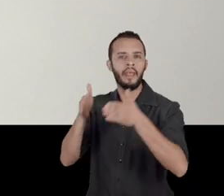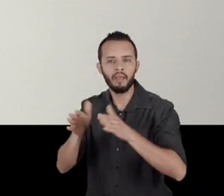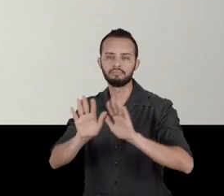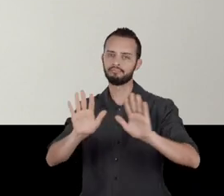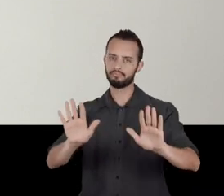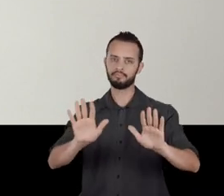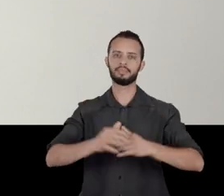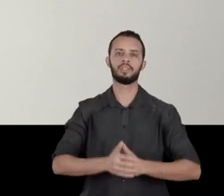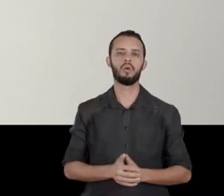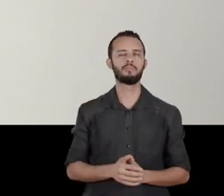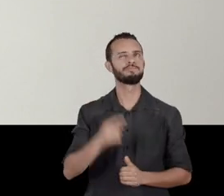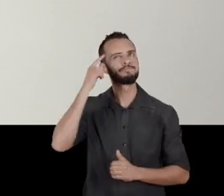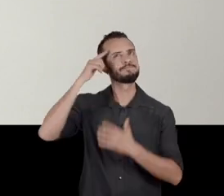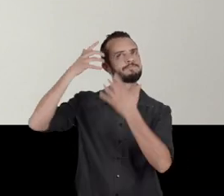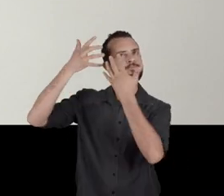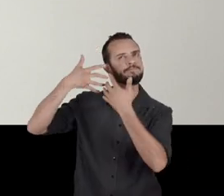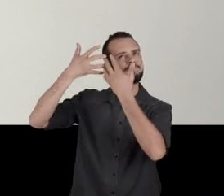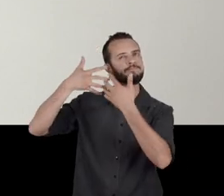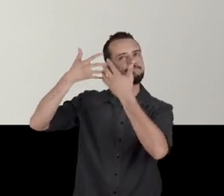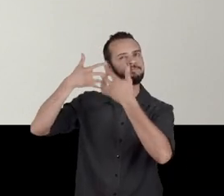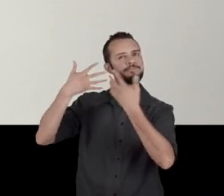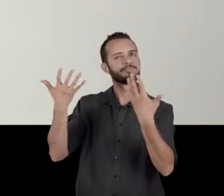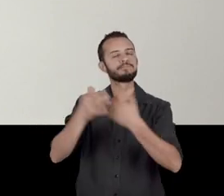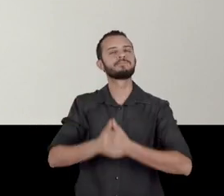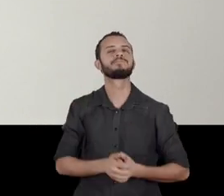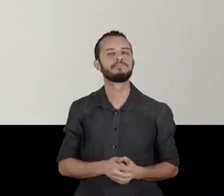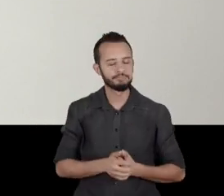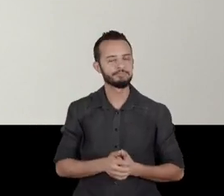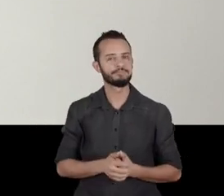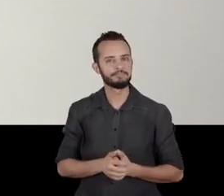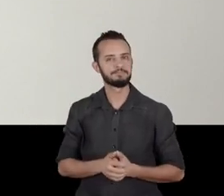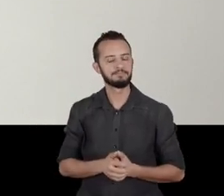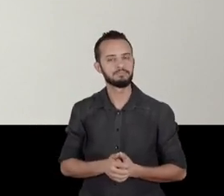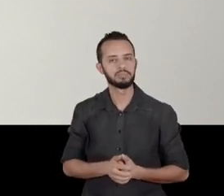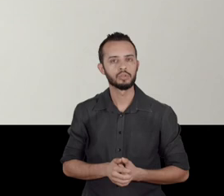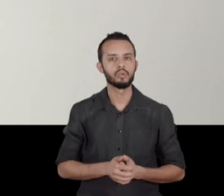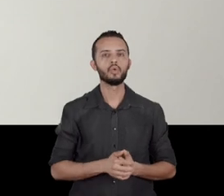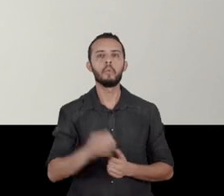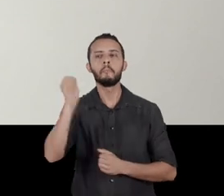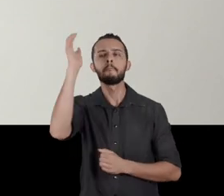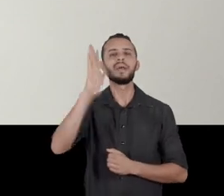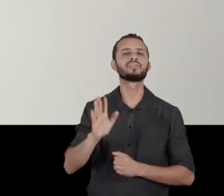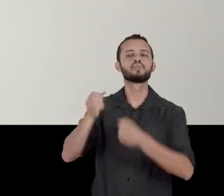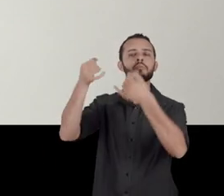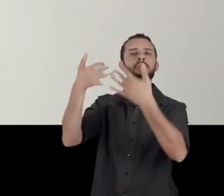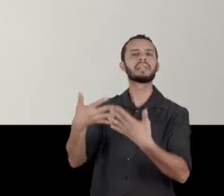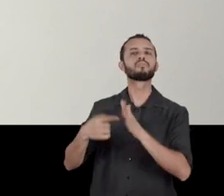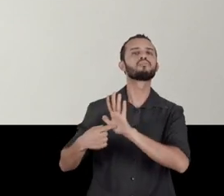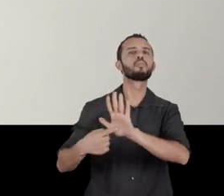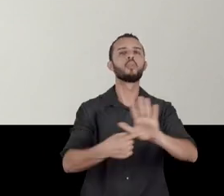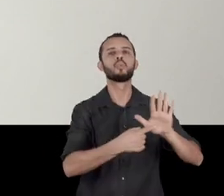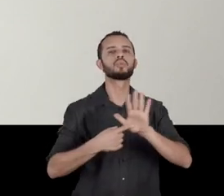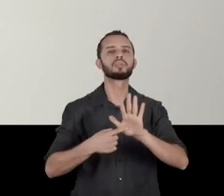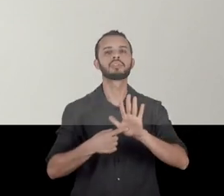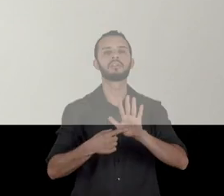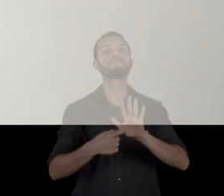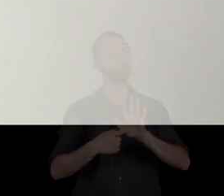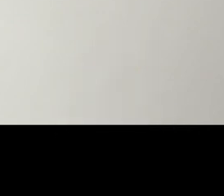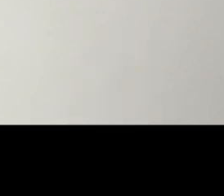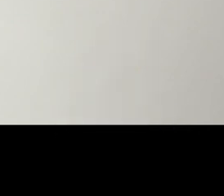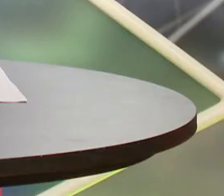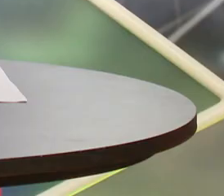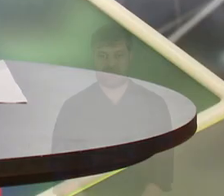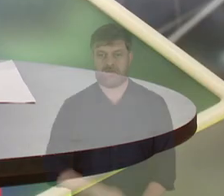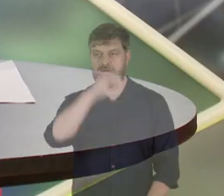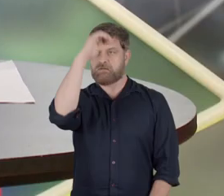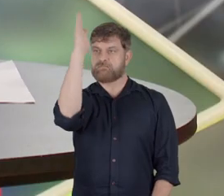que é brasileiro, porque a gente precisa pensar assim, qual que é o grande problema, de que ponto de vista a gente está falando? Que Brasil a gente está